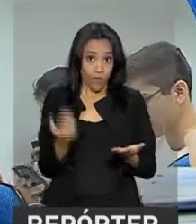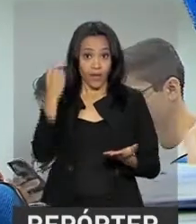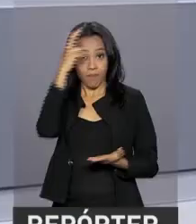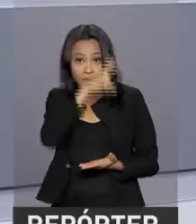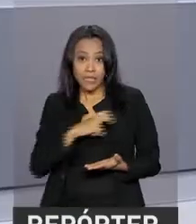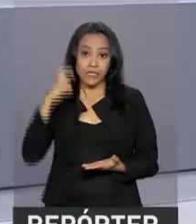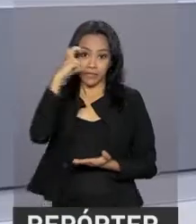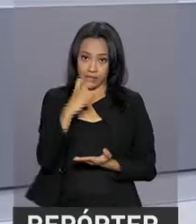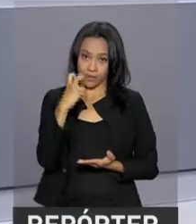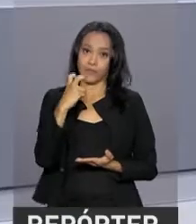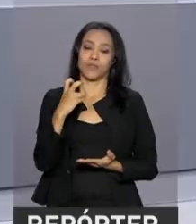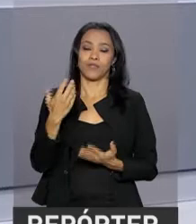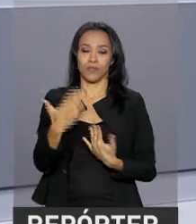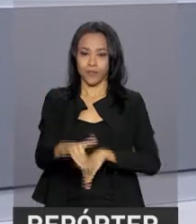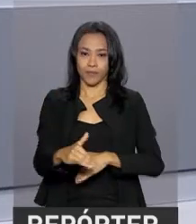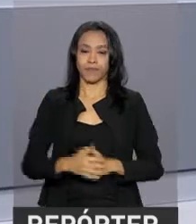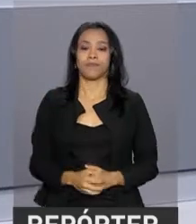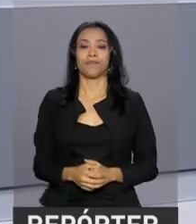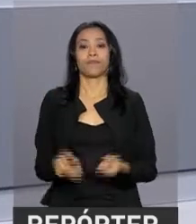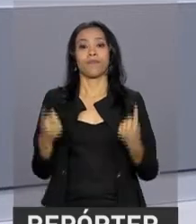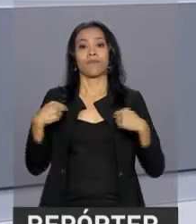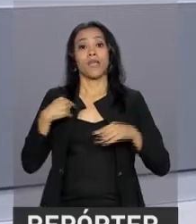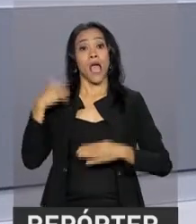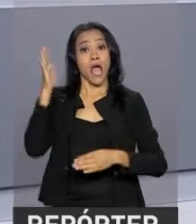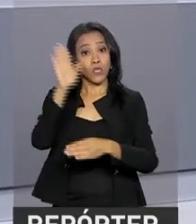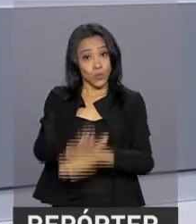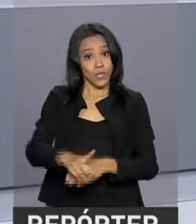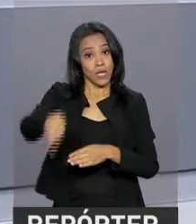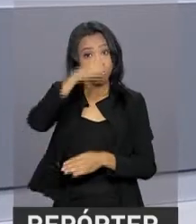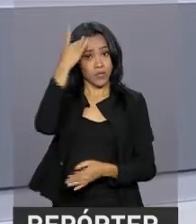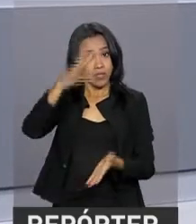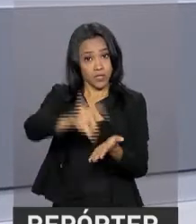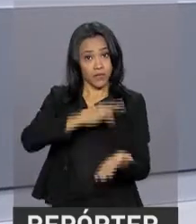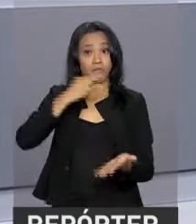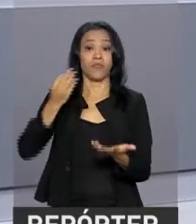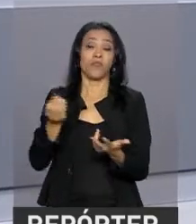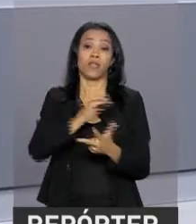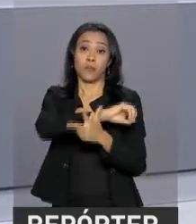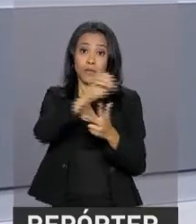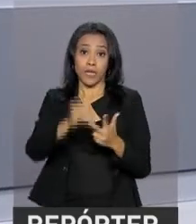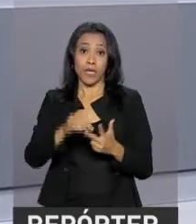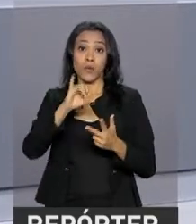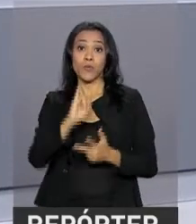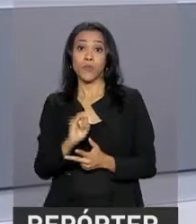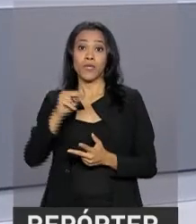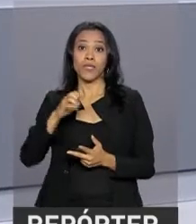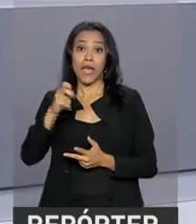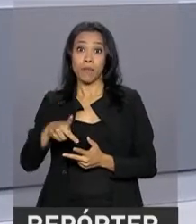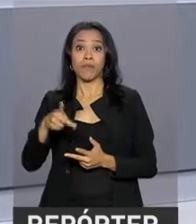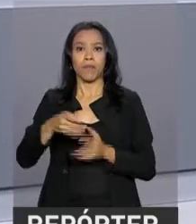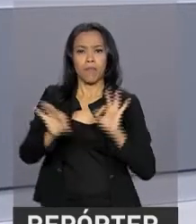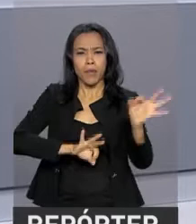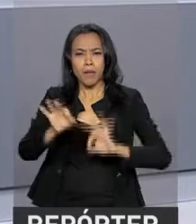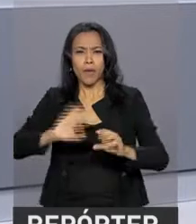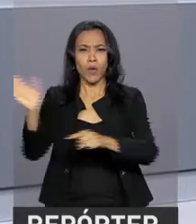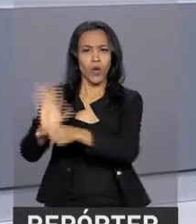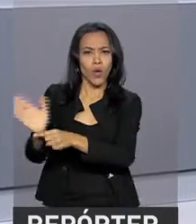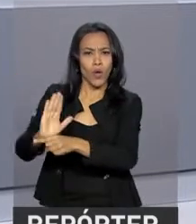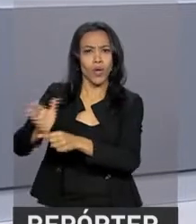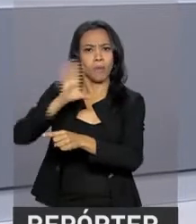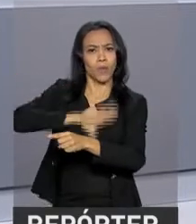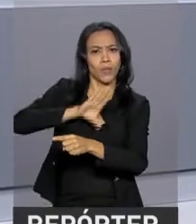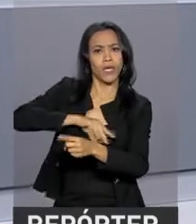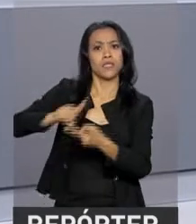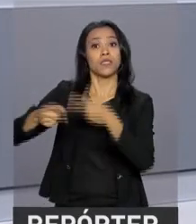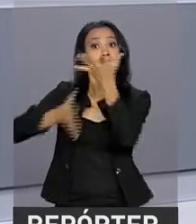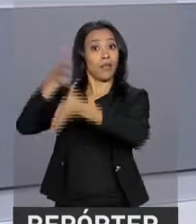horas e para ajudar os participantes a se inscreverem no enem o inep preparou tutoriais em português e